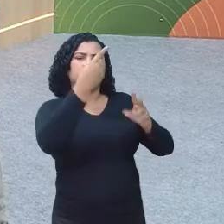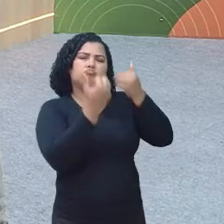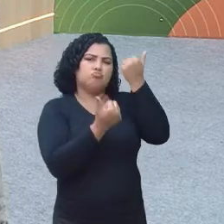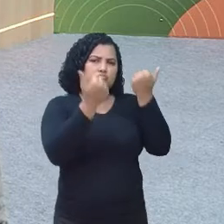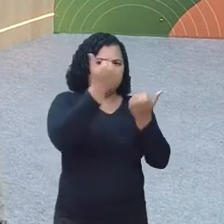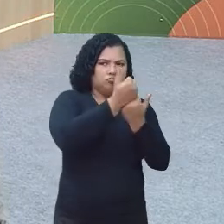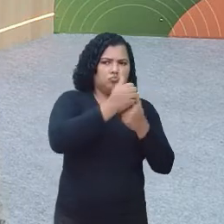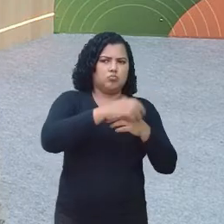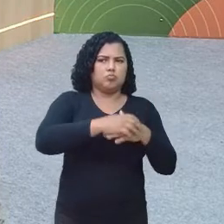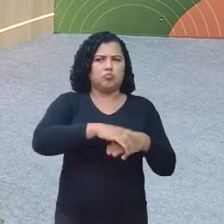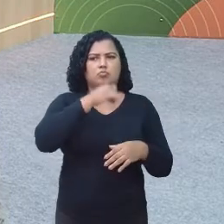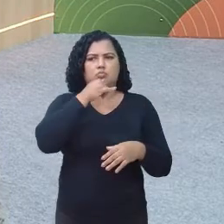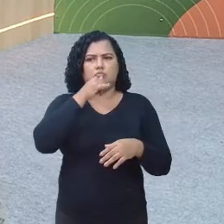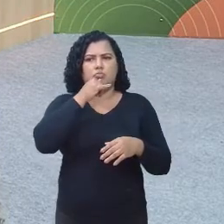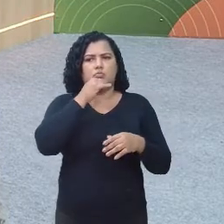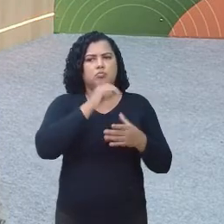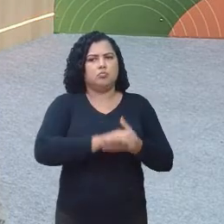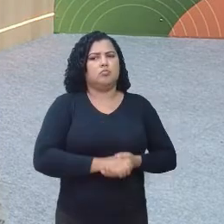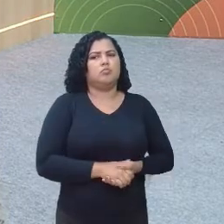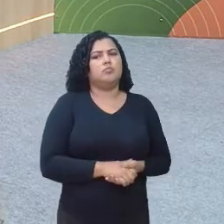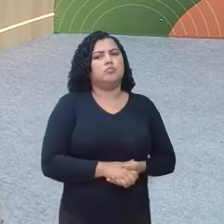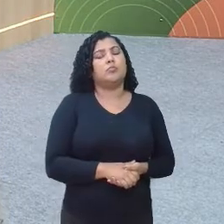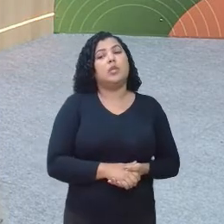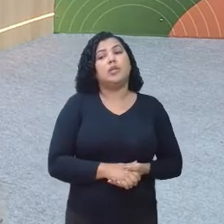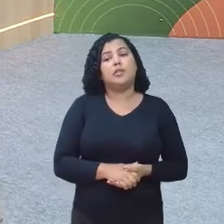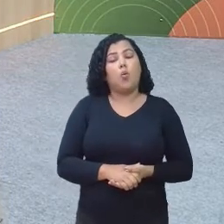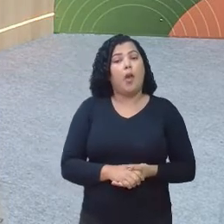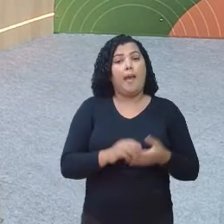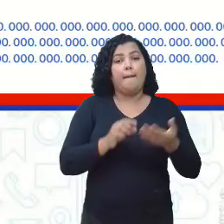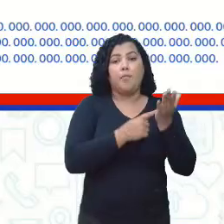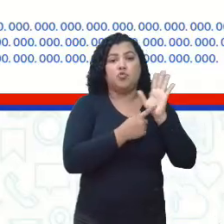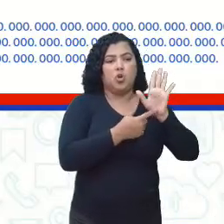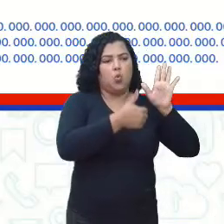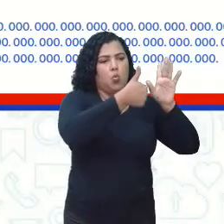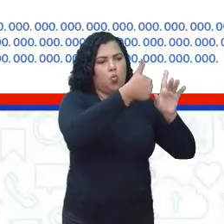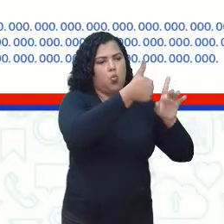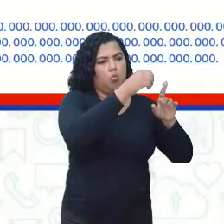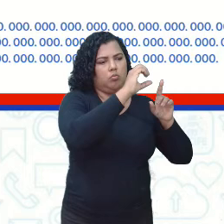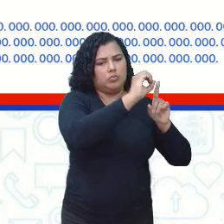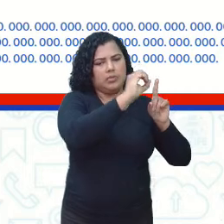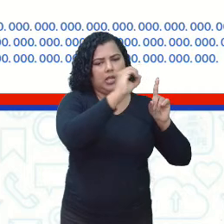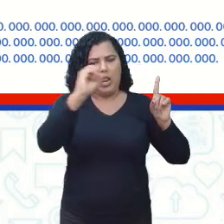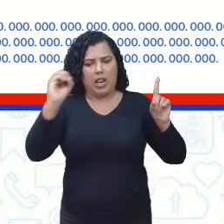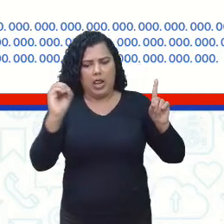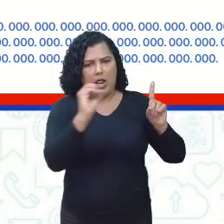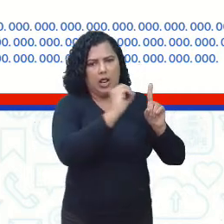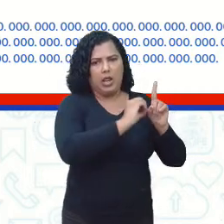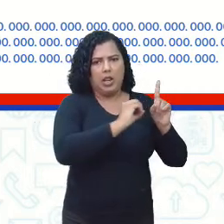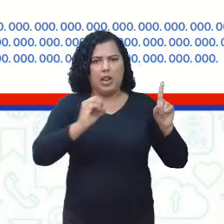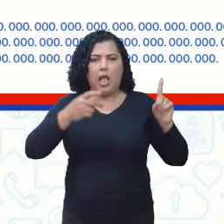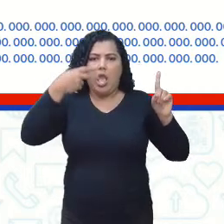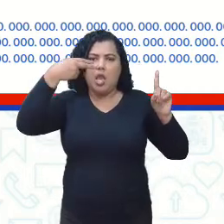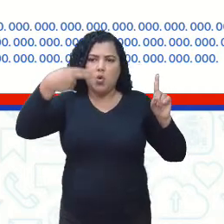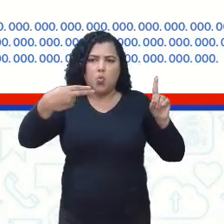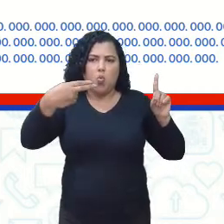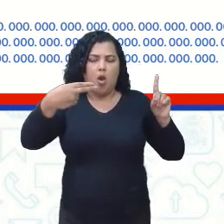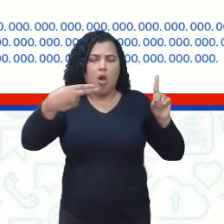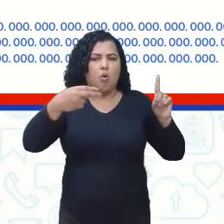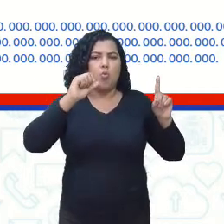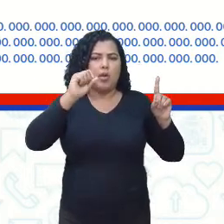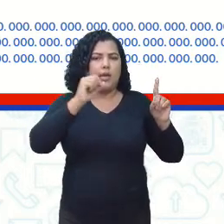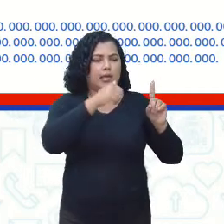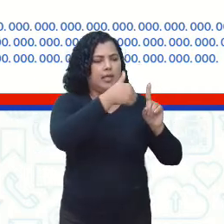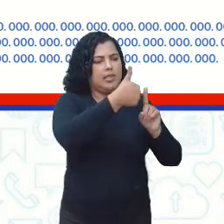certo? Ou seja, tudo aquilo que eu fiz anteriormente, o que está em destaque aqui em vermelho é o que a gente chama de escrever o